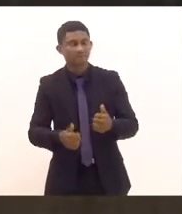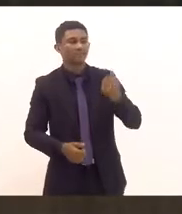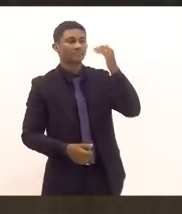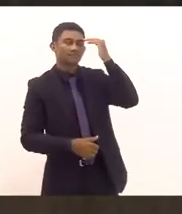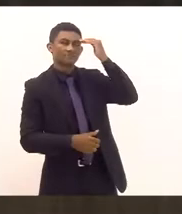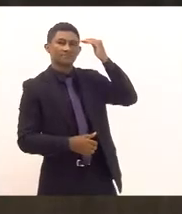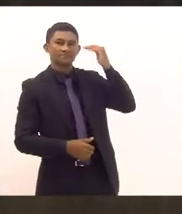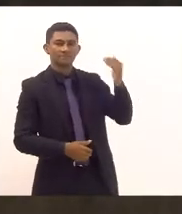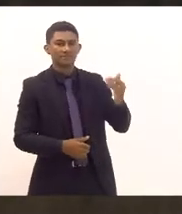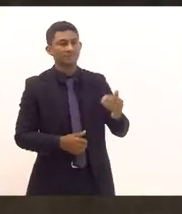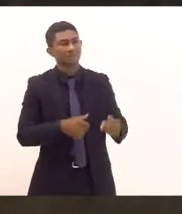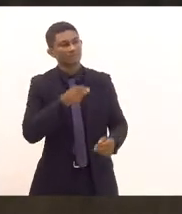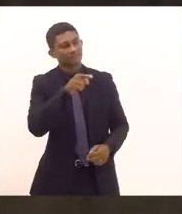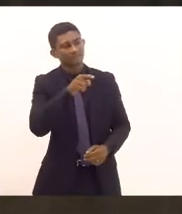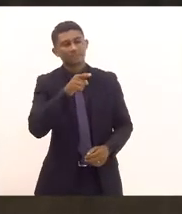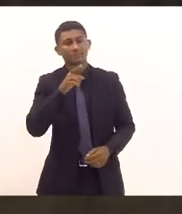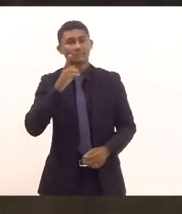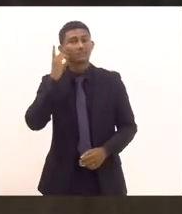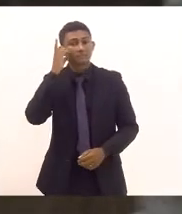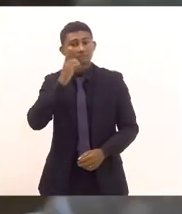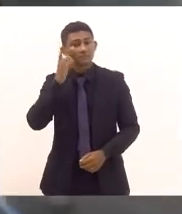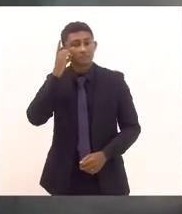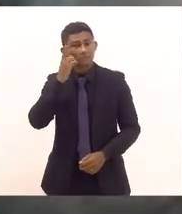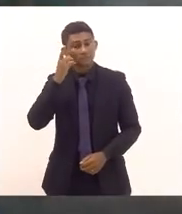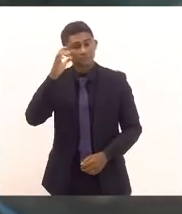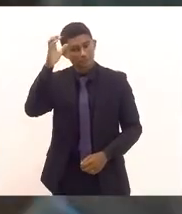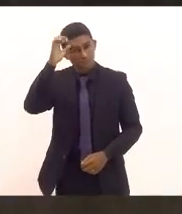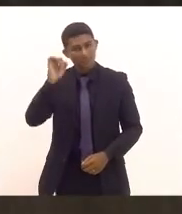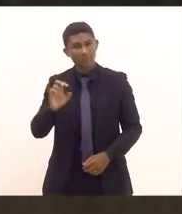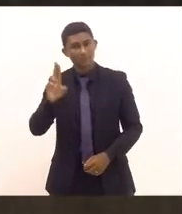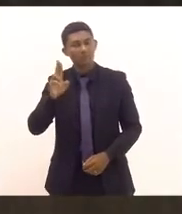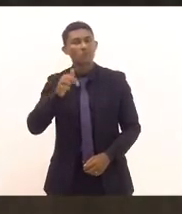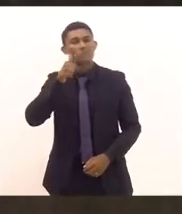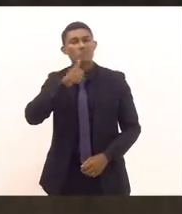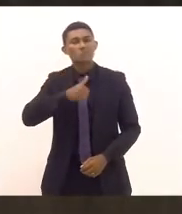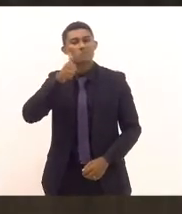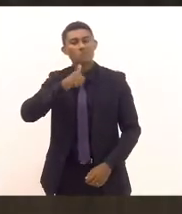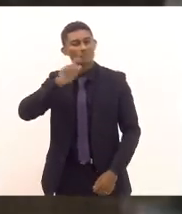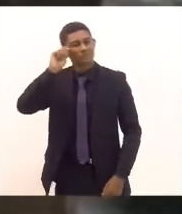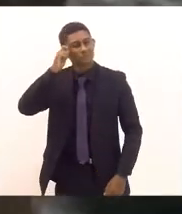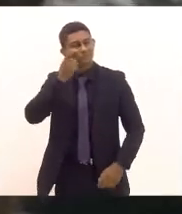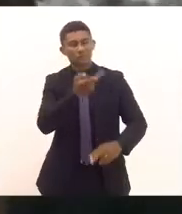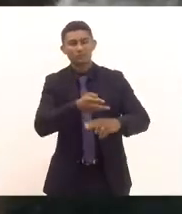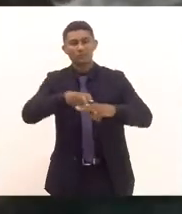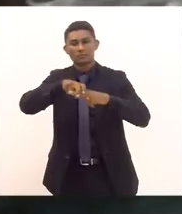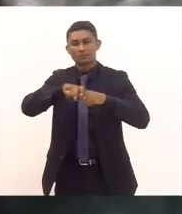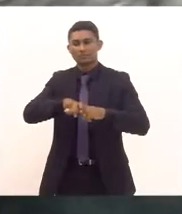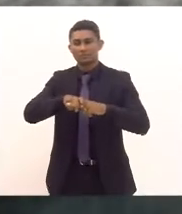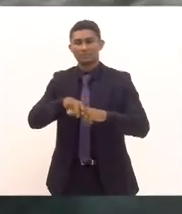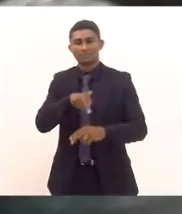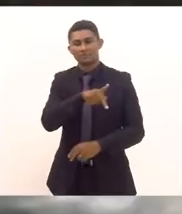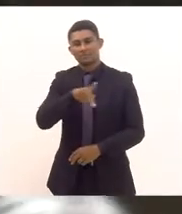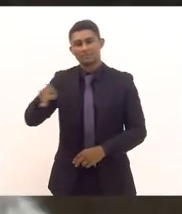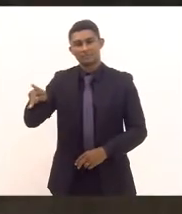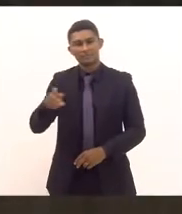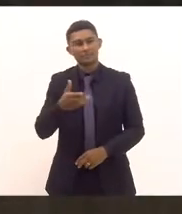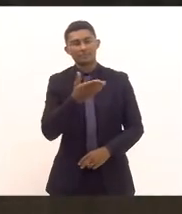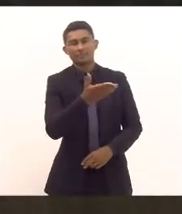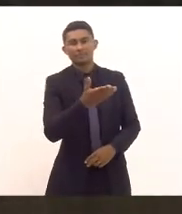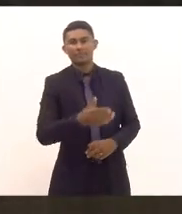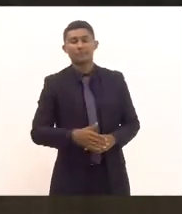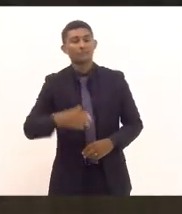presidente Deputado da tia Juke toma senta essa mulher preta toma assento agora da presidência